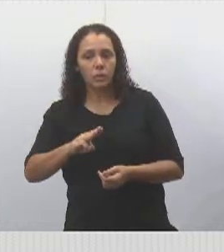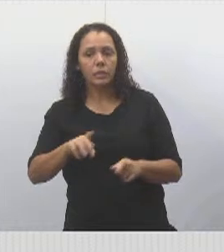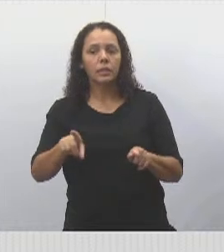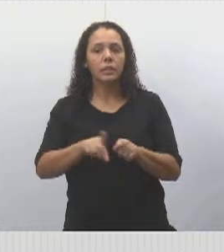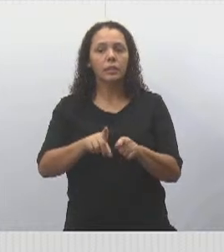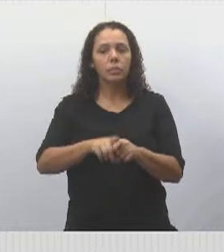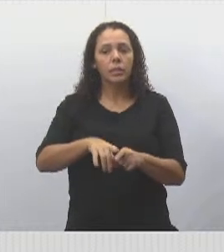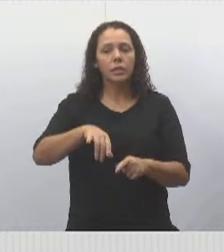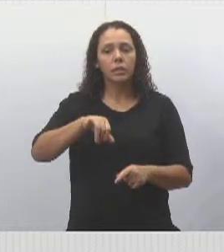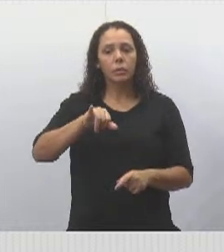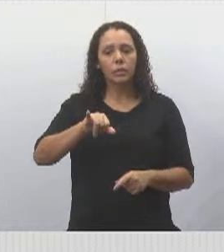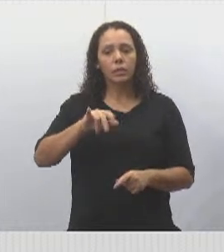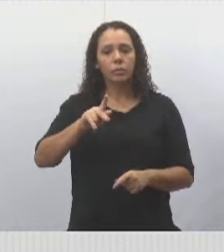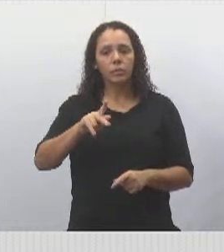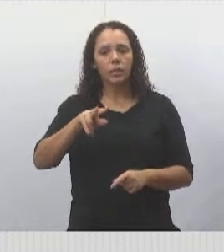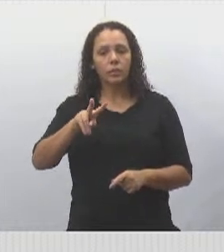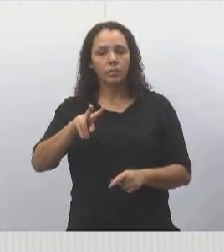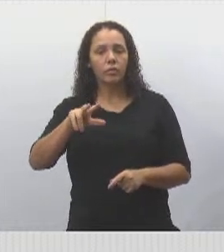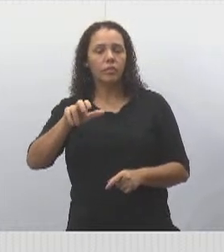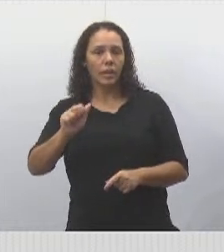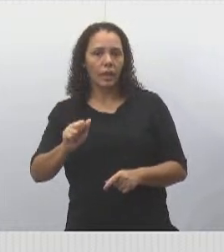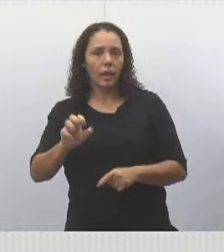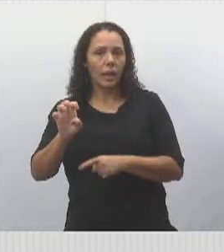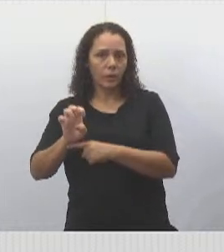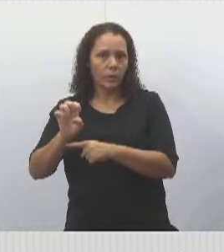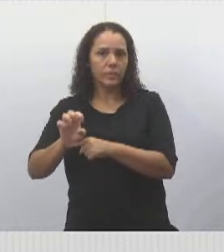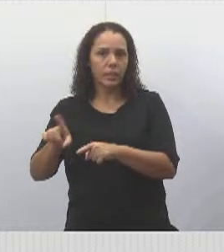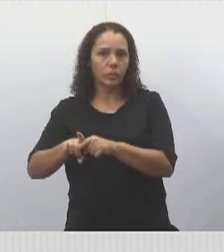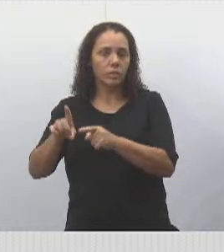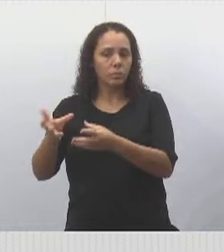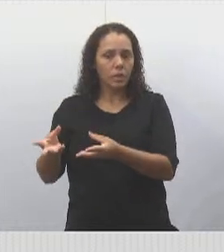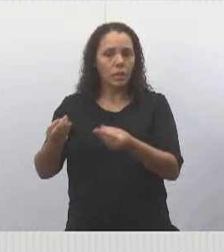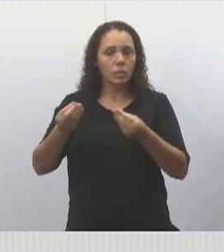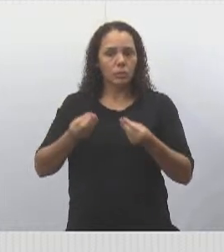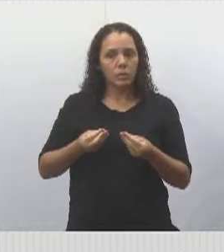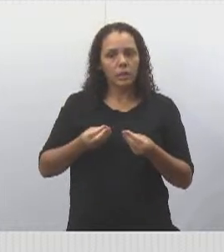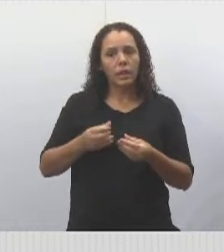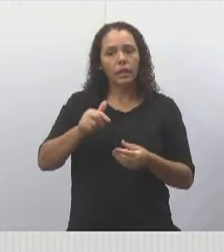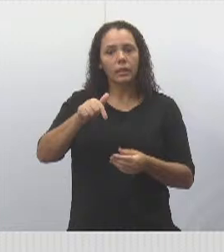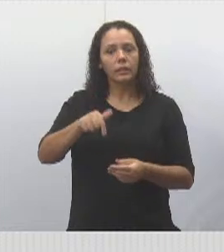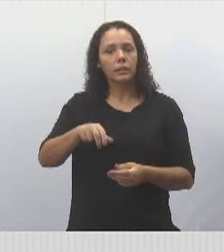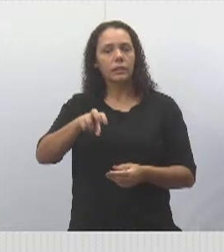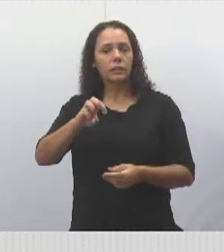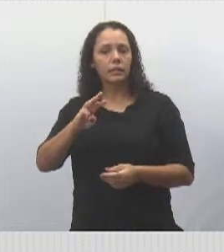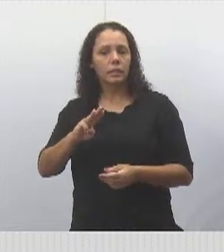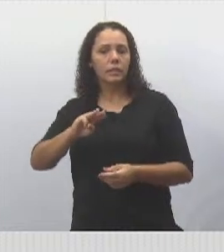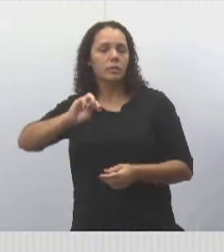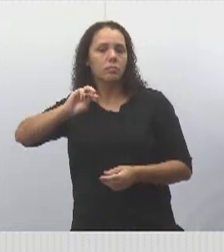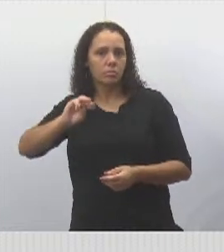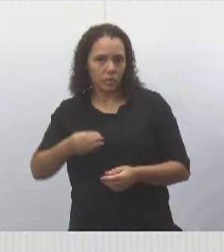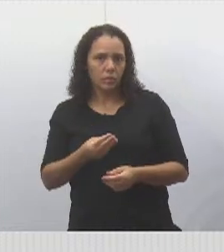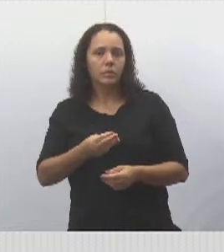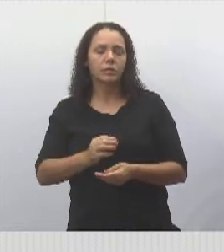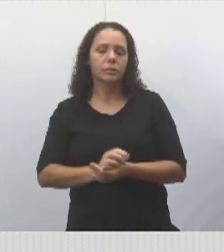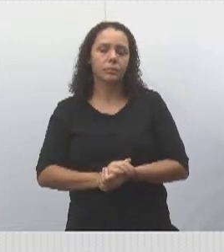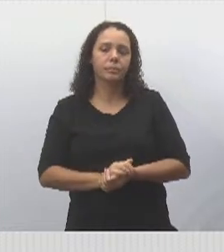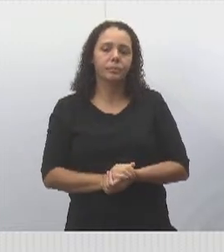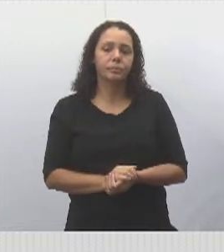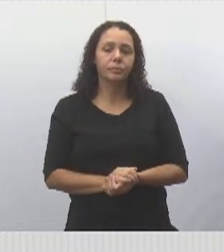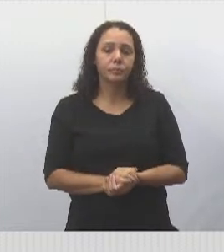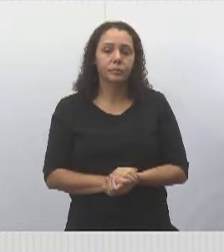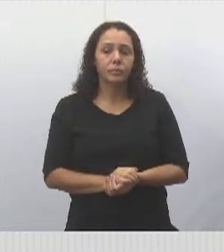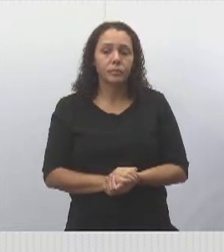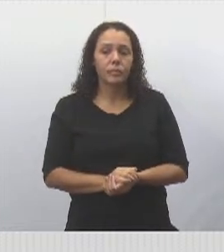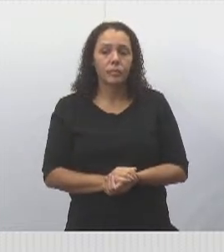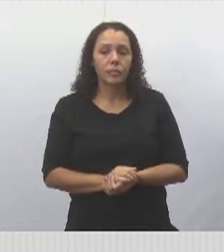é também uma transferência estadual que representa em torno de 73 milhões. Pode passar, por favor?